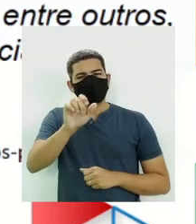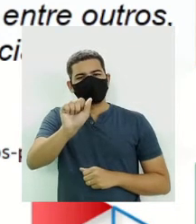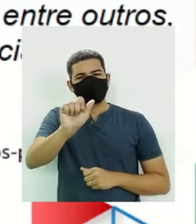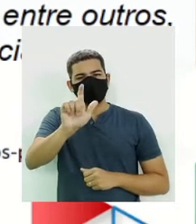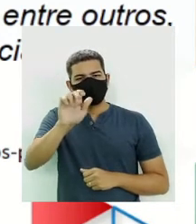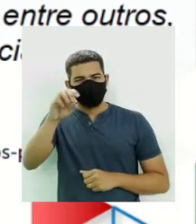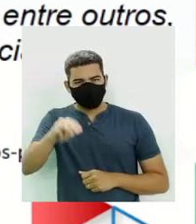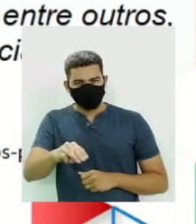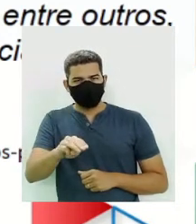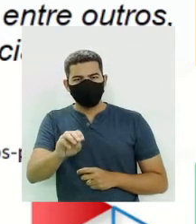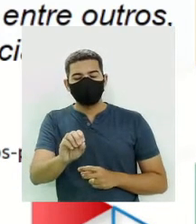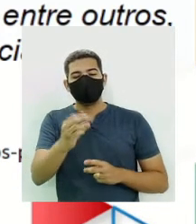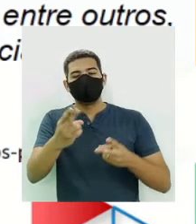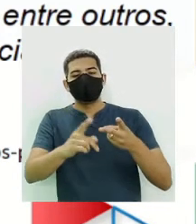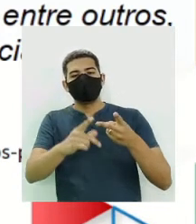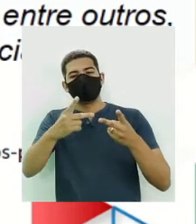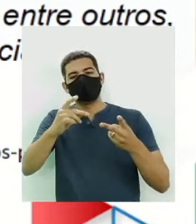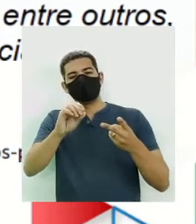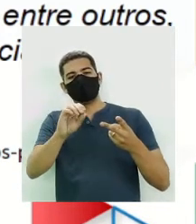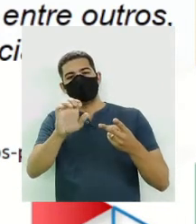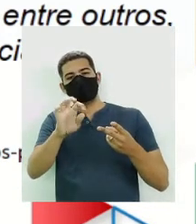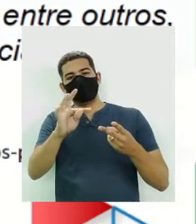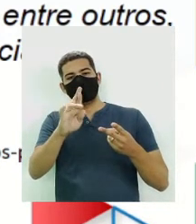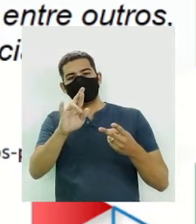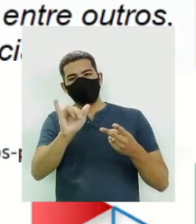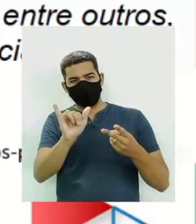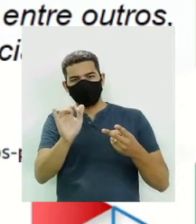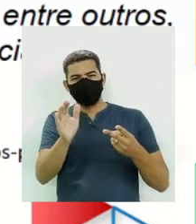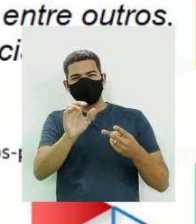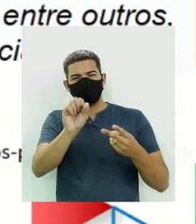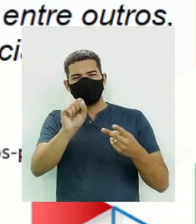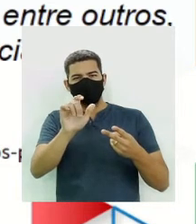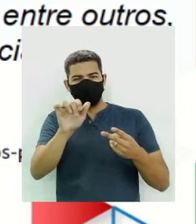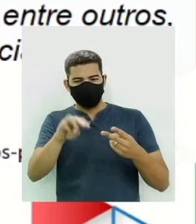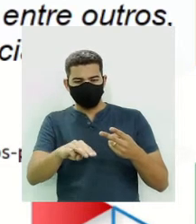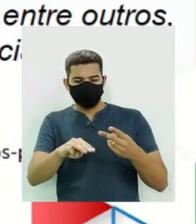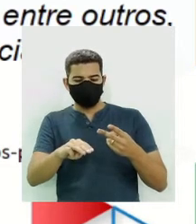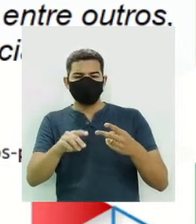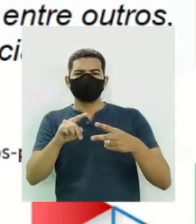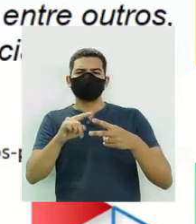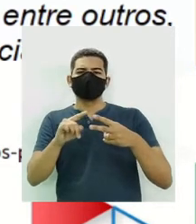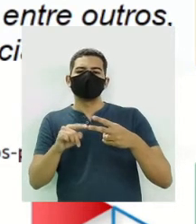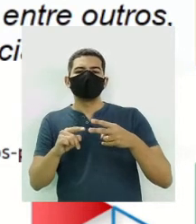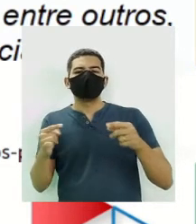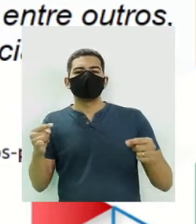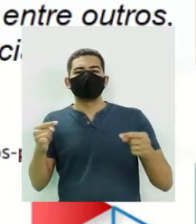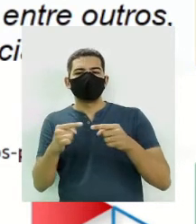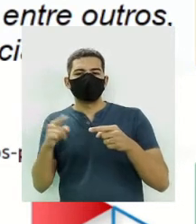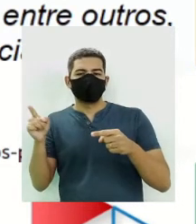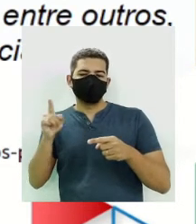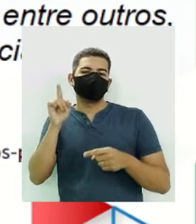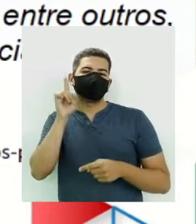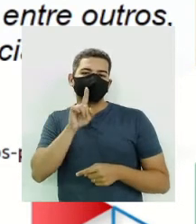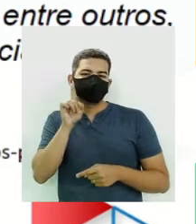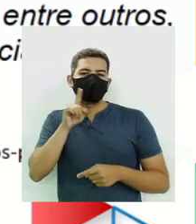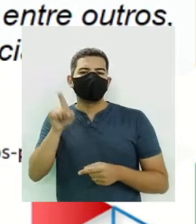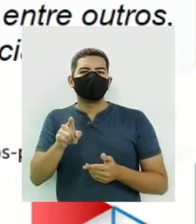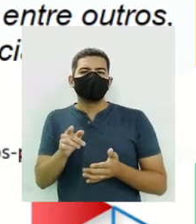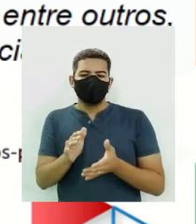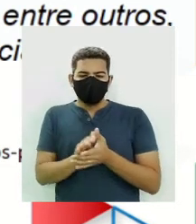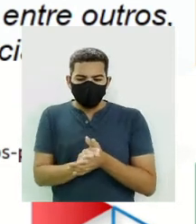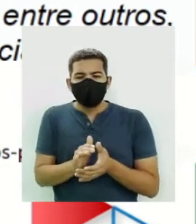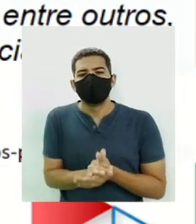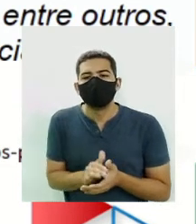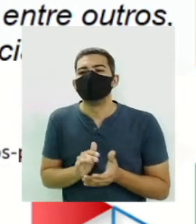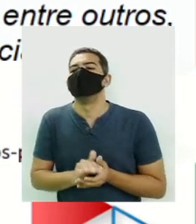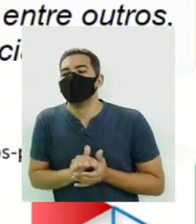a palavra em si, né, o slam é uma onomatopeia da língua inglesa, que representa o bater das mãos, o bater de